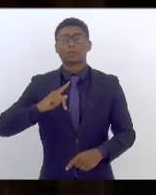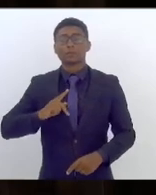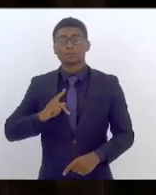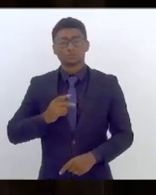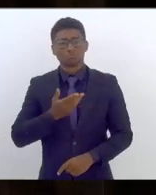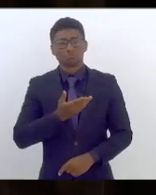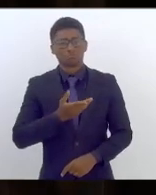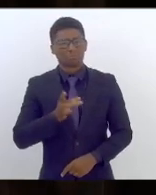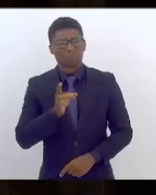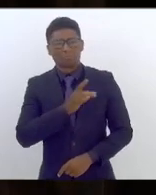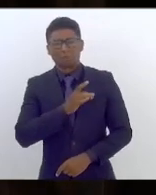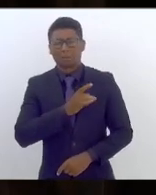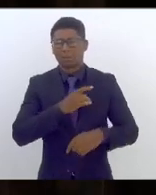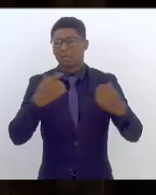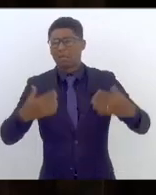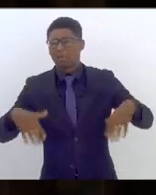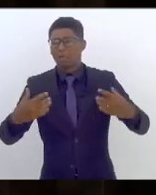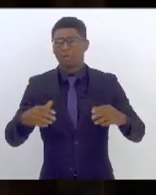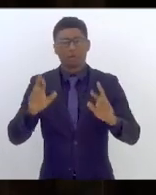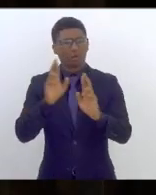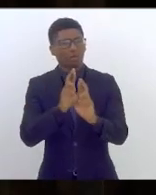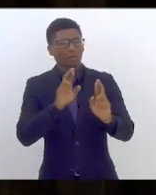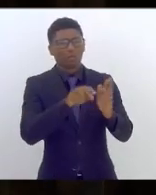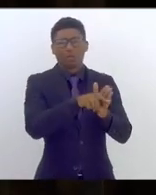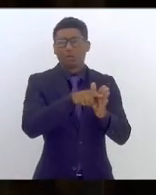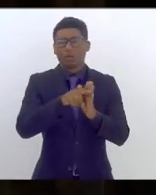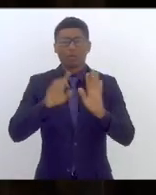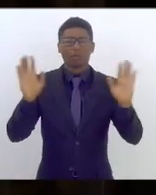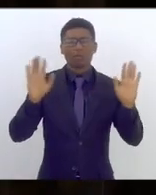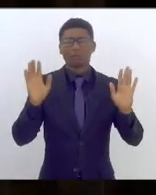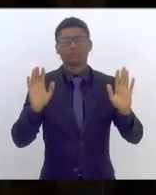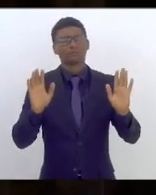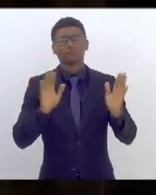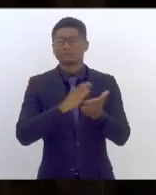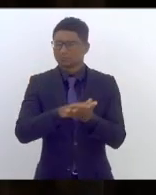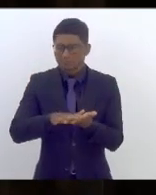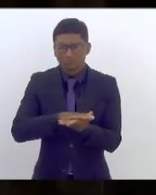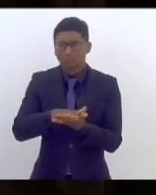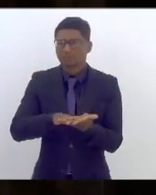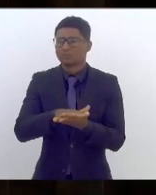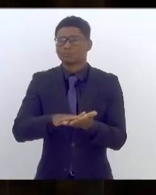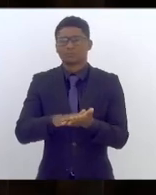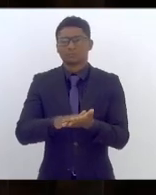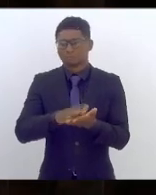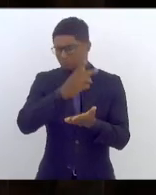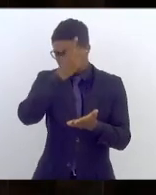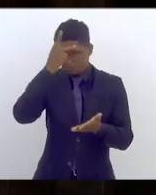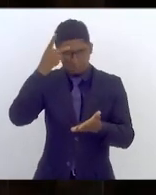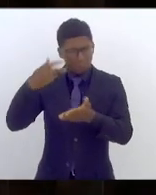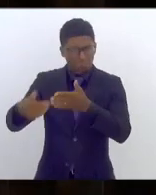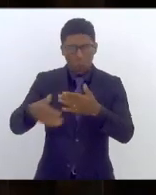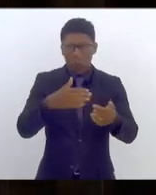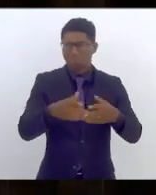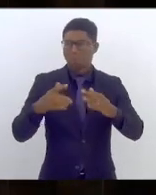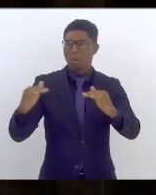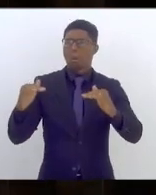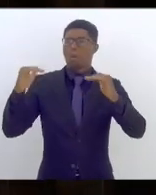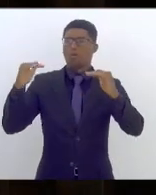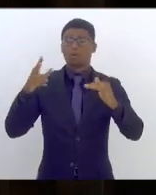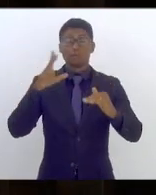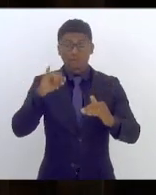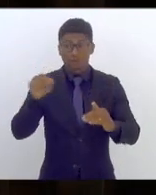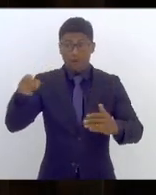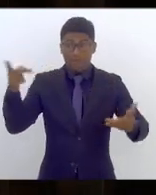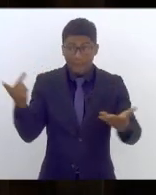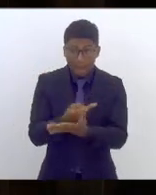medo de investigar ninguém seja o ser humano mais poderoso do mundo se ele cometer algum erro